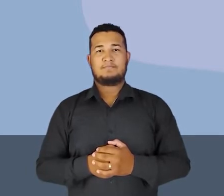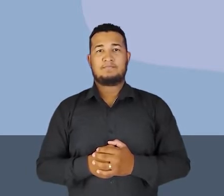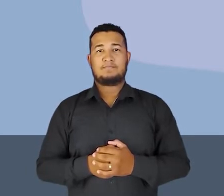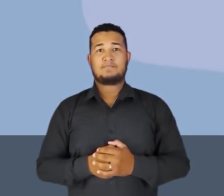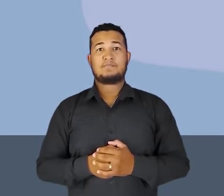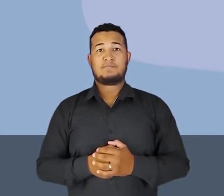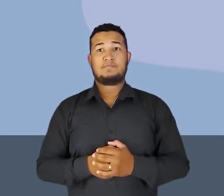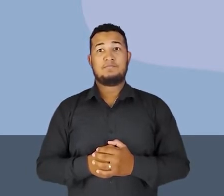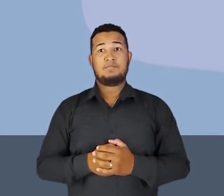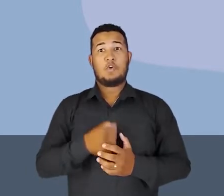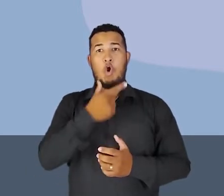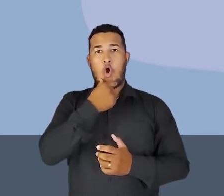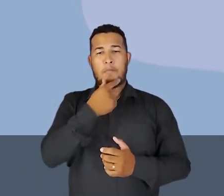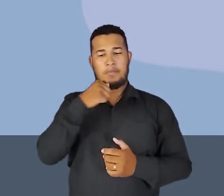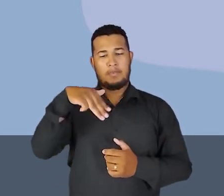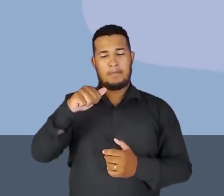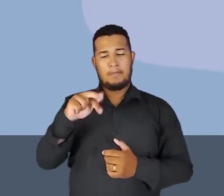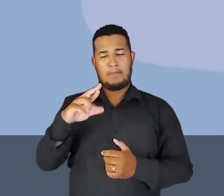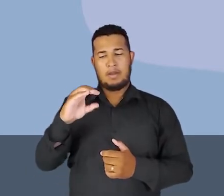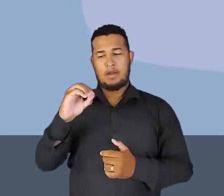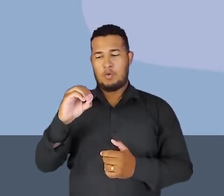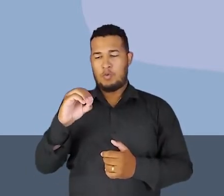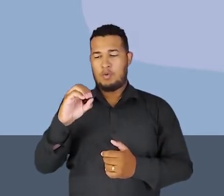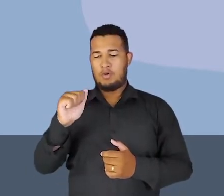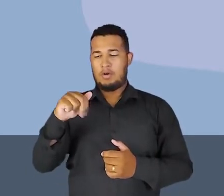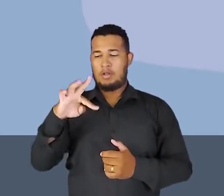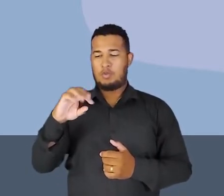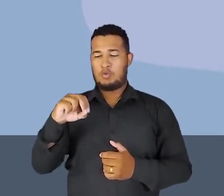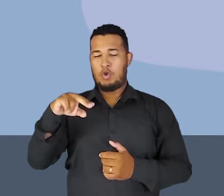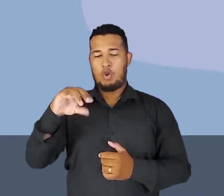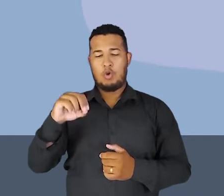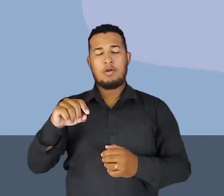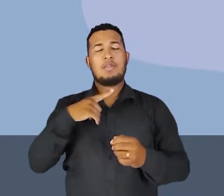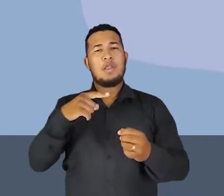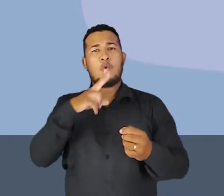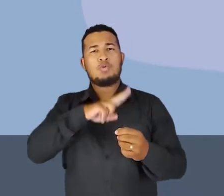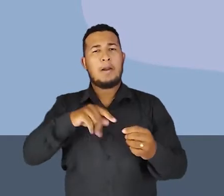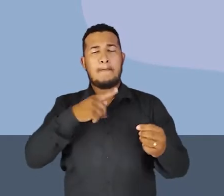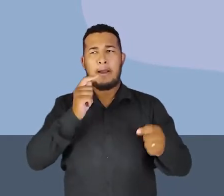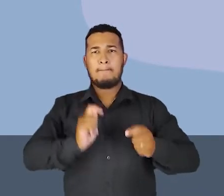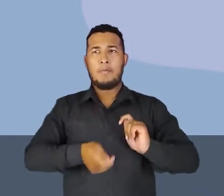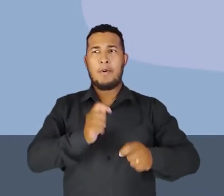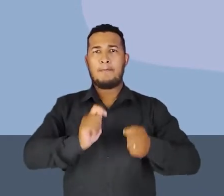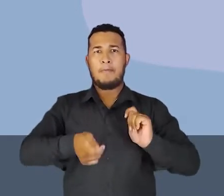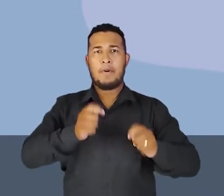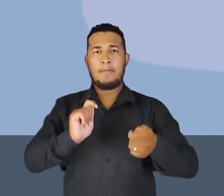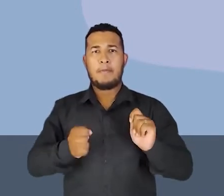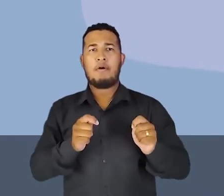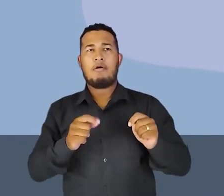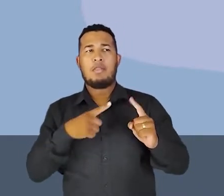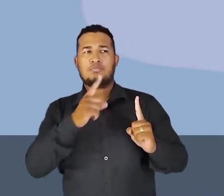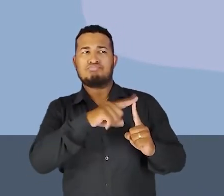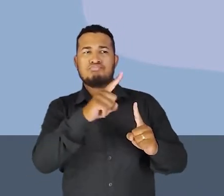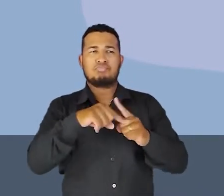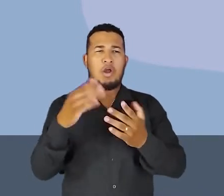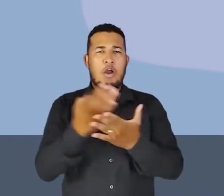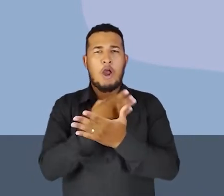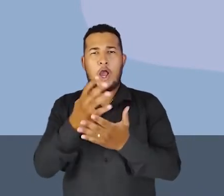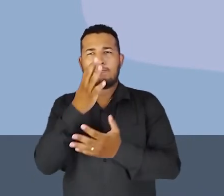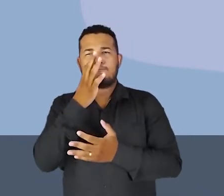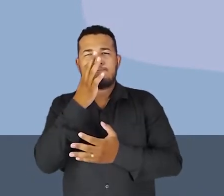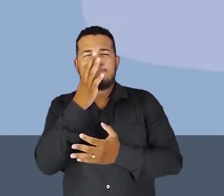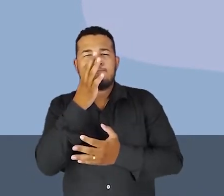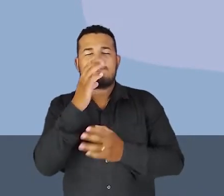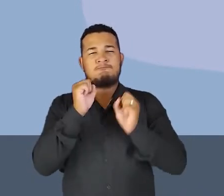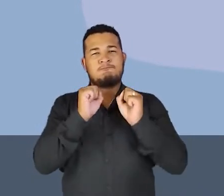O Marco Antônio tocando Arrumação, aqui do Elomar Figueira. Também tem ali o link do YouTube para vocês apreciarem,